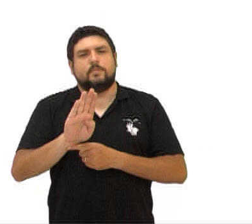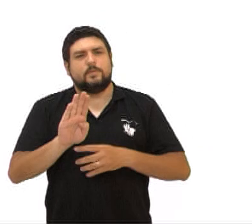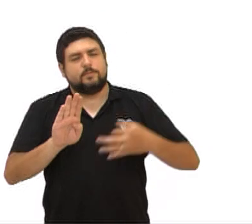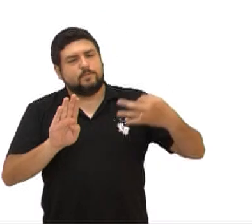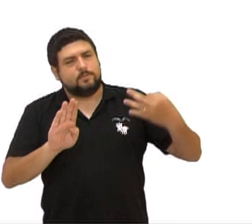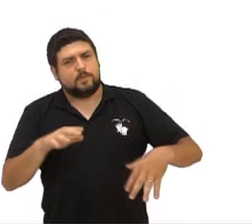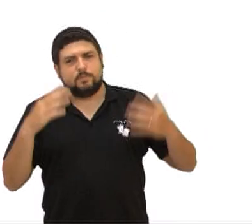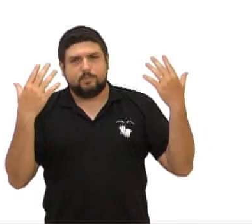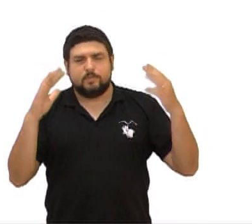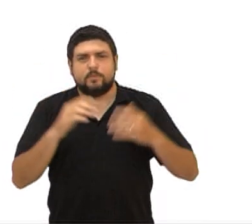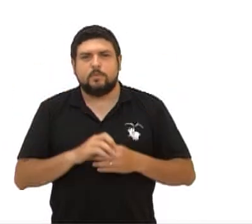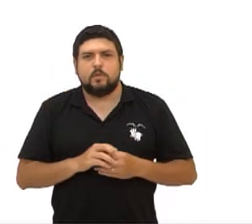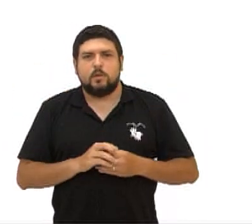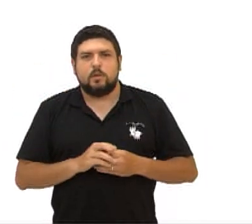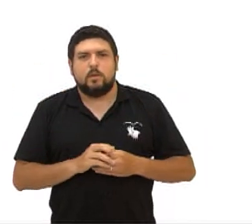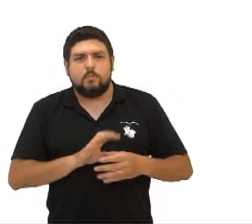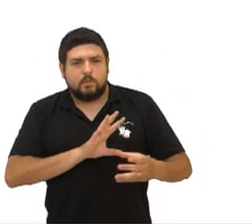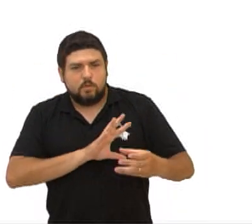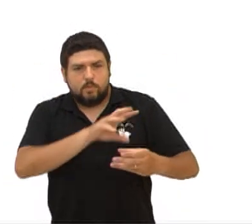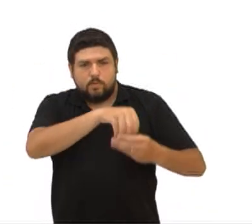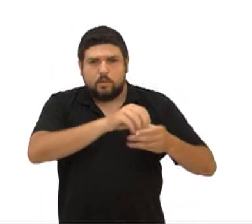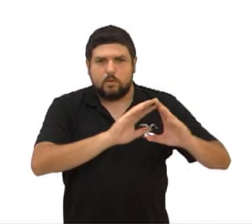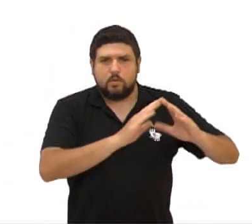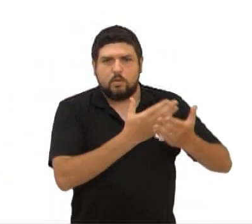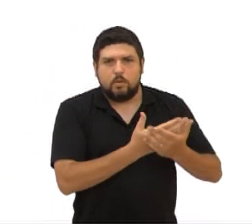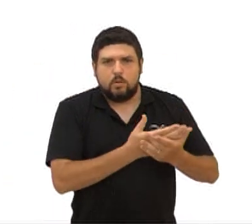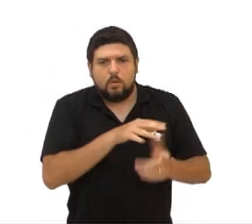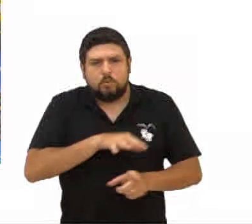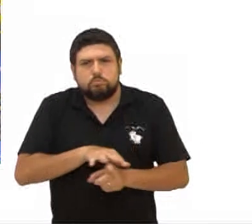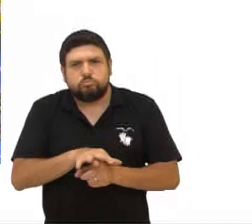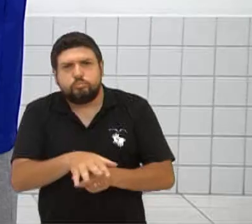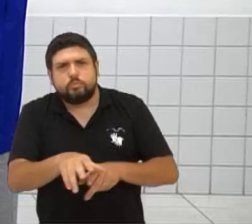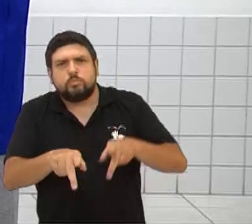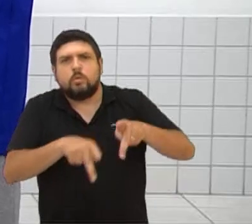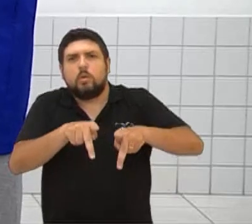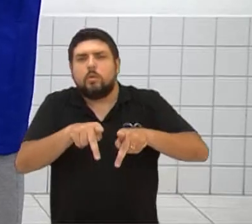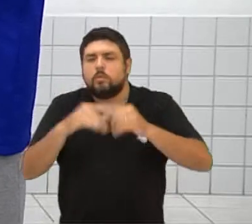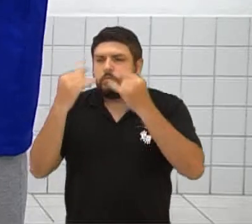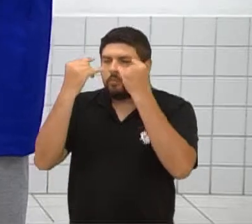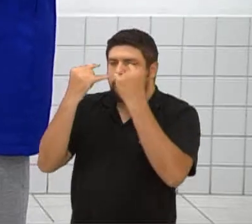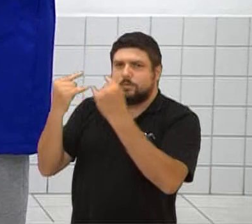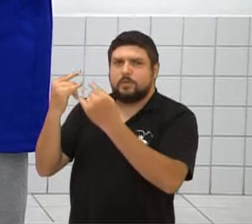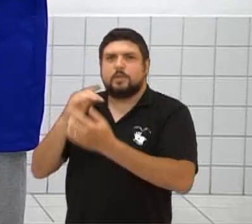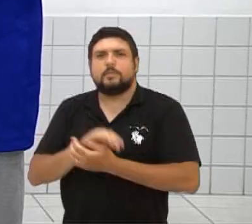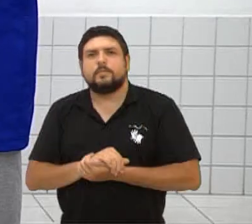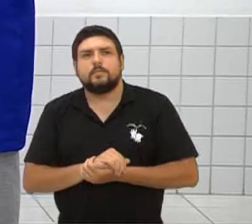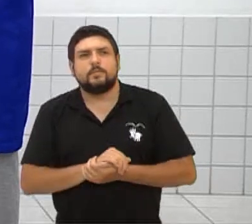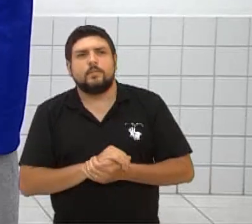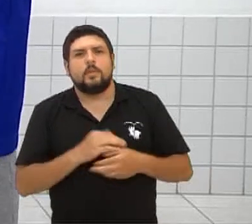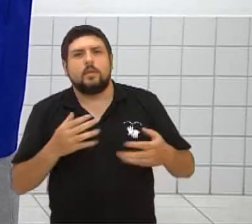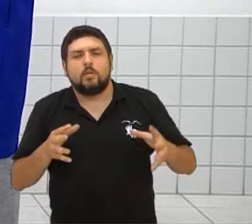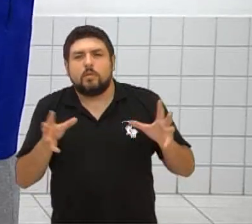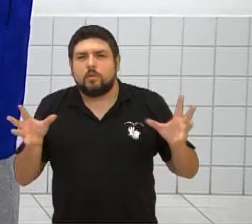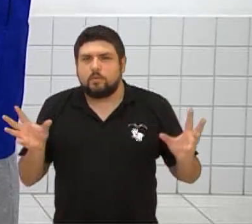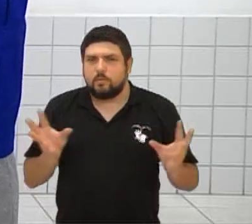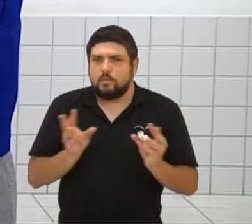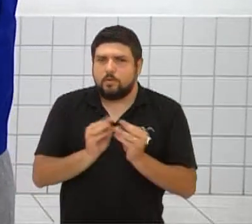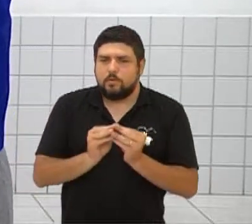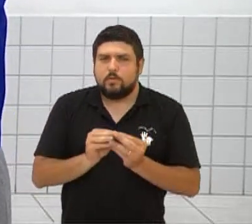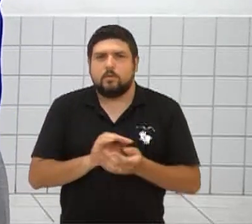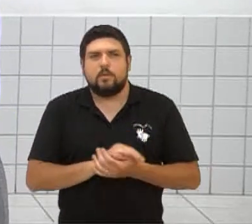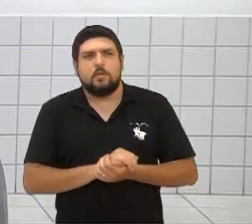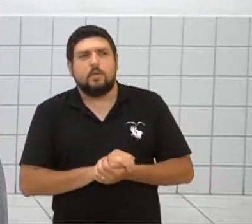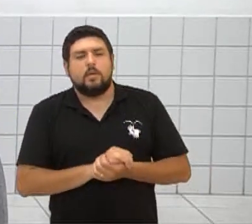só, escolarização, massificação e espetacularização. Tá? Então, assim, resumindo o que a gente viu, nós vemos então